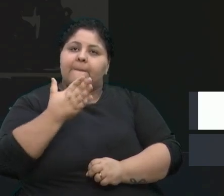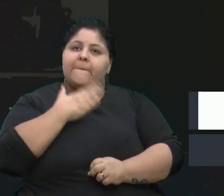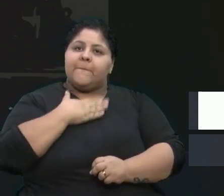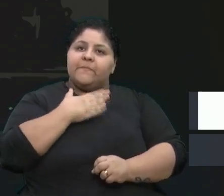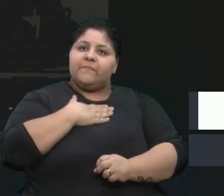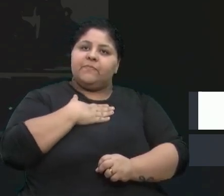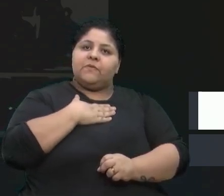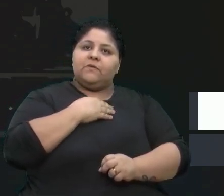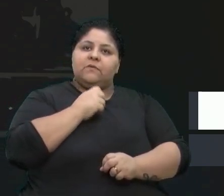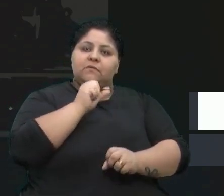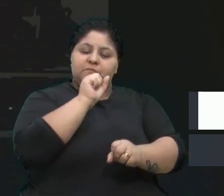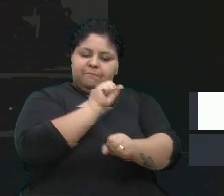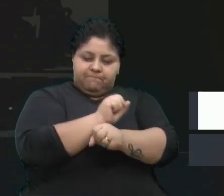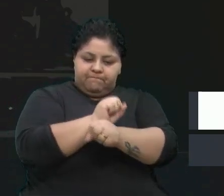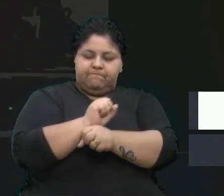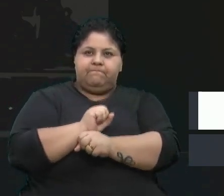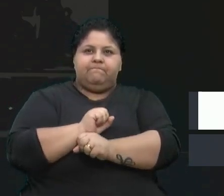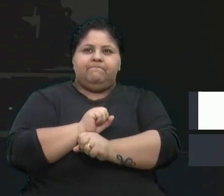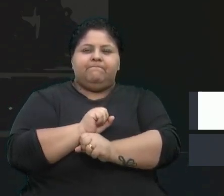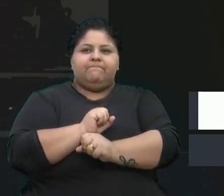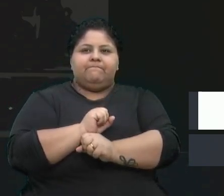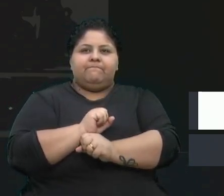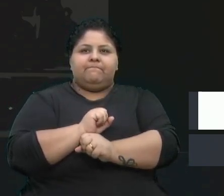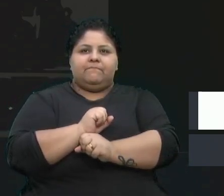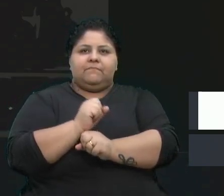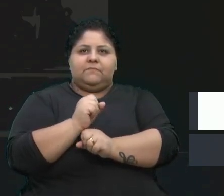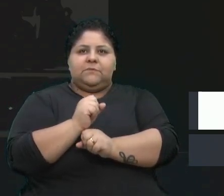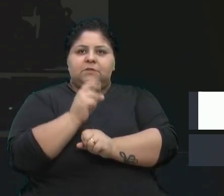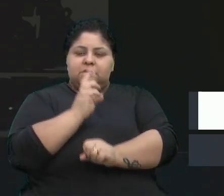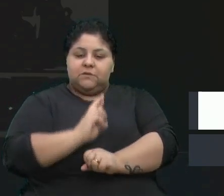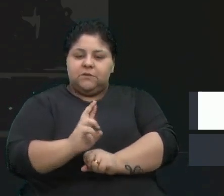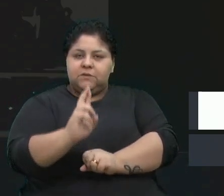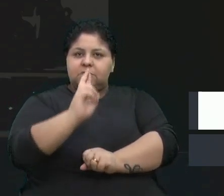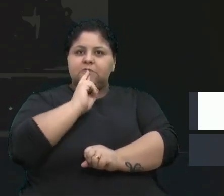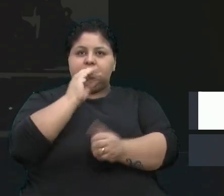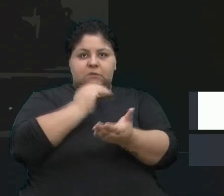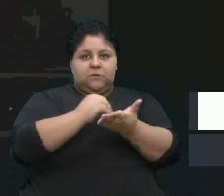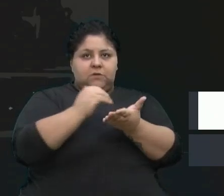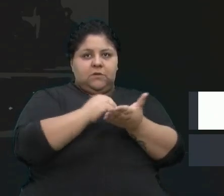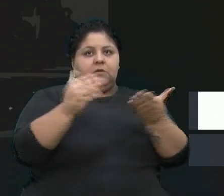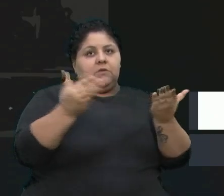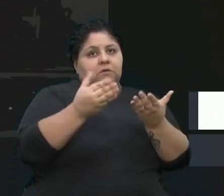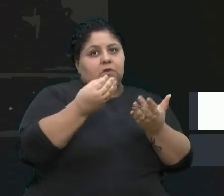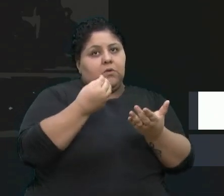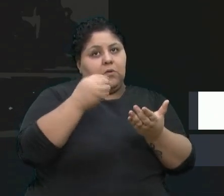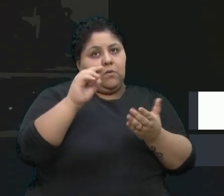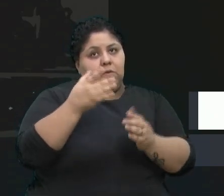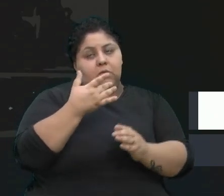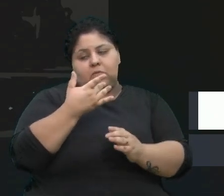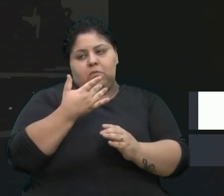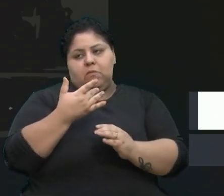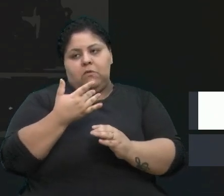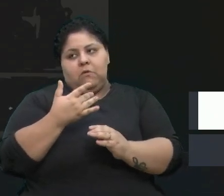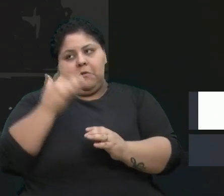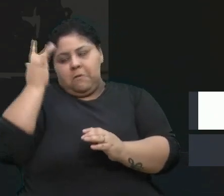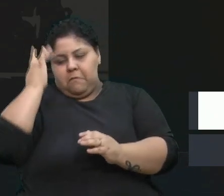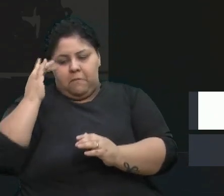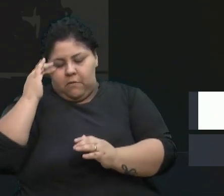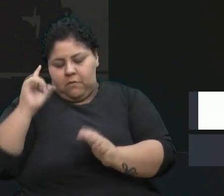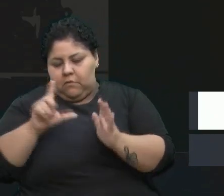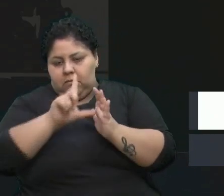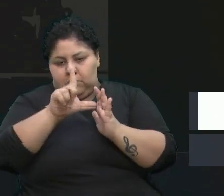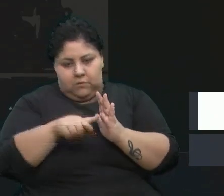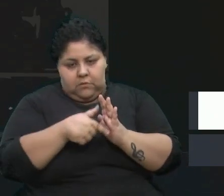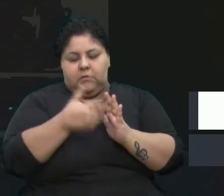no aguardo de uma resposta dos secretários hoje, ou mais tardar amanhã, e que eu possa depois